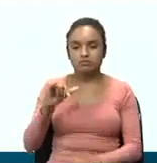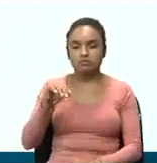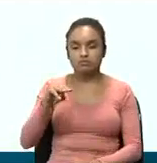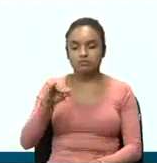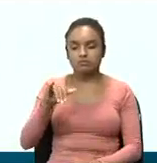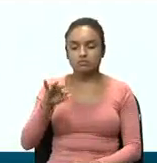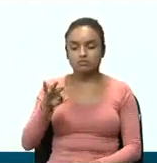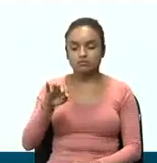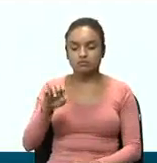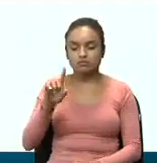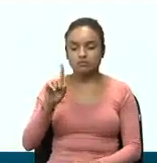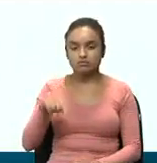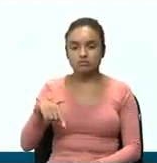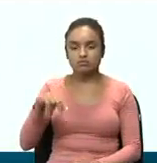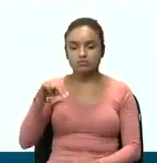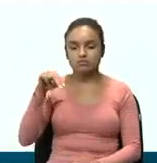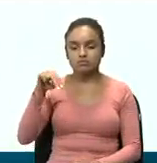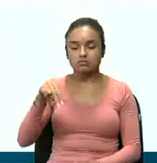de n